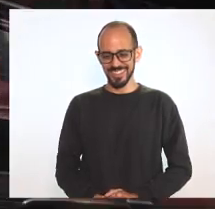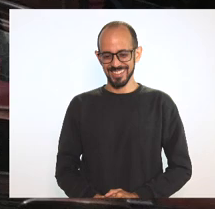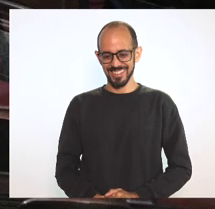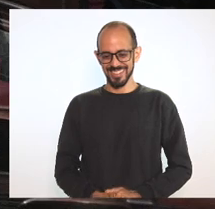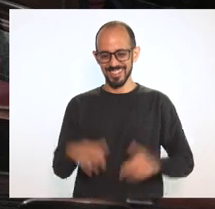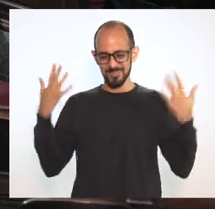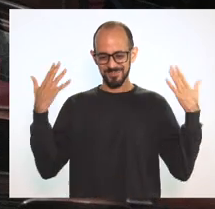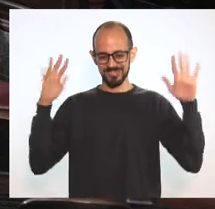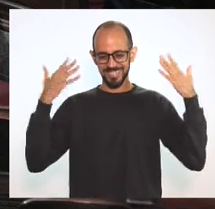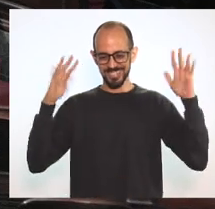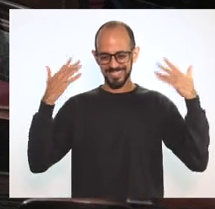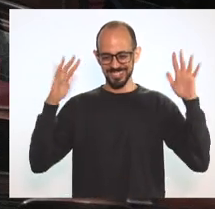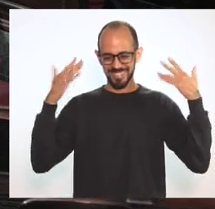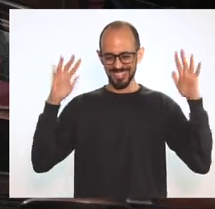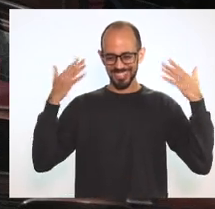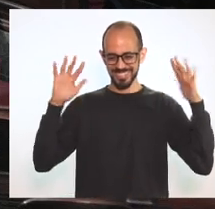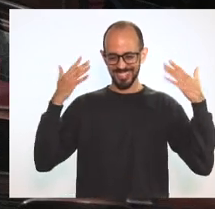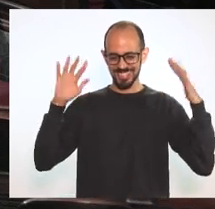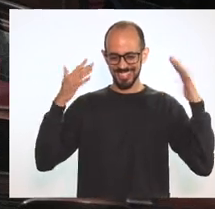Aí.